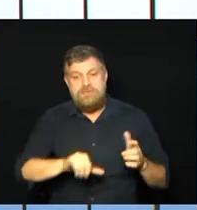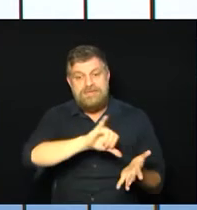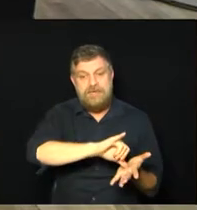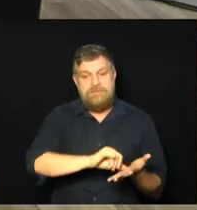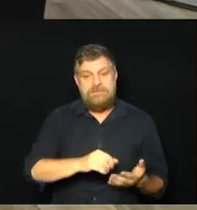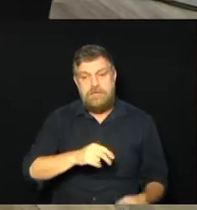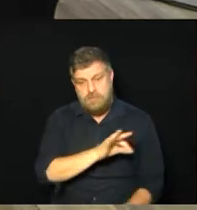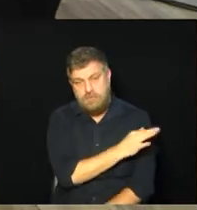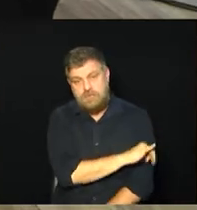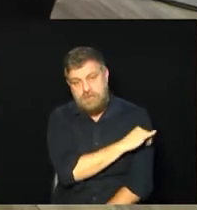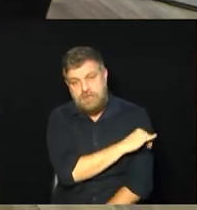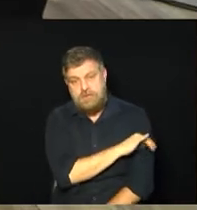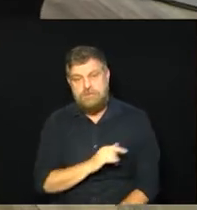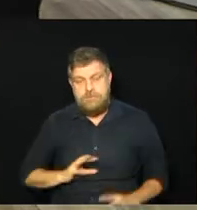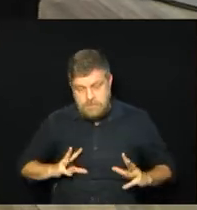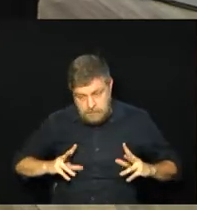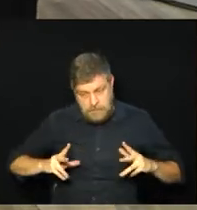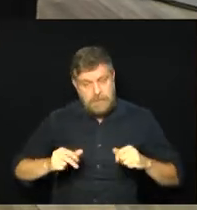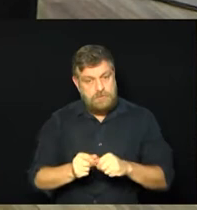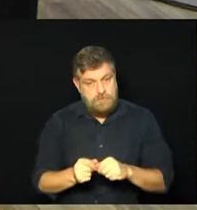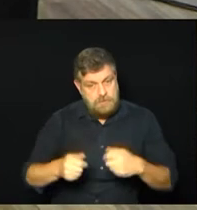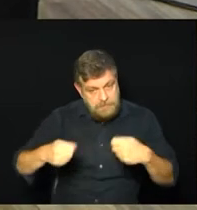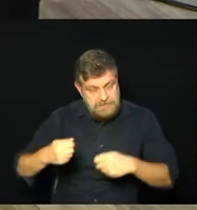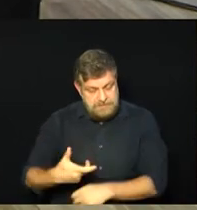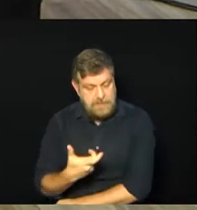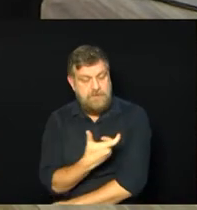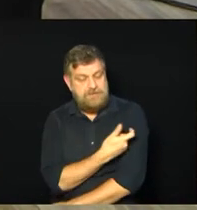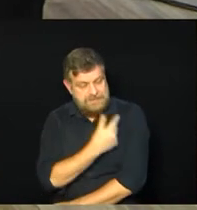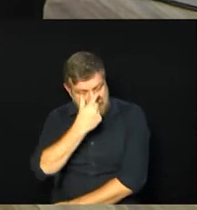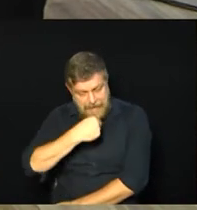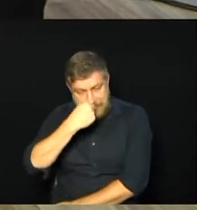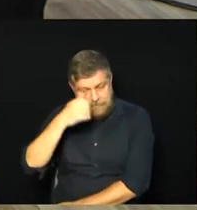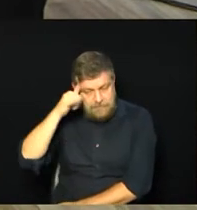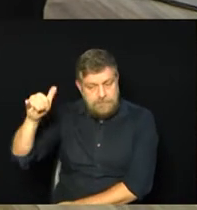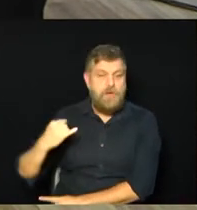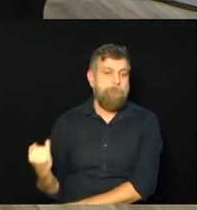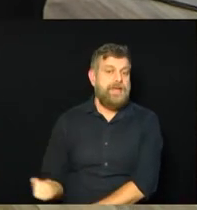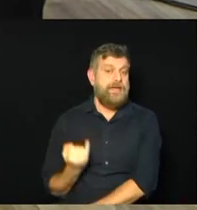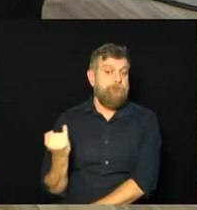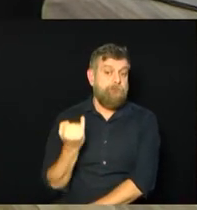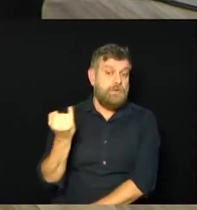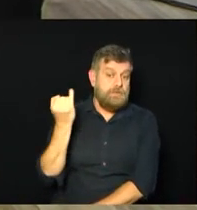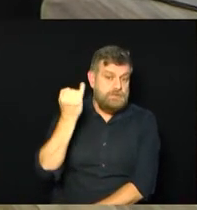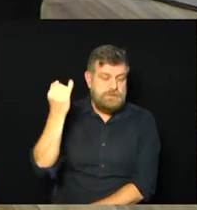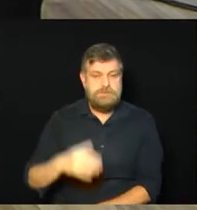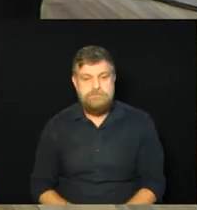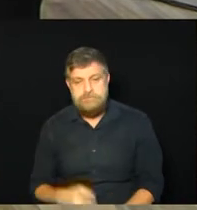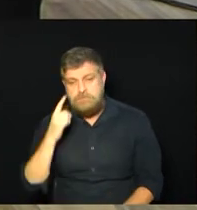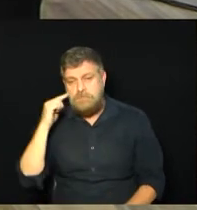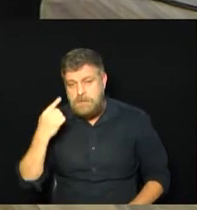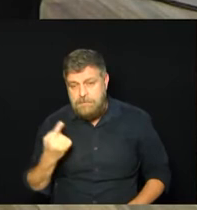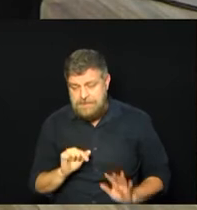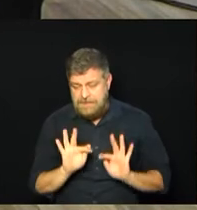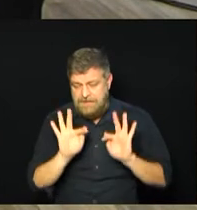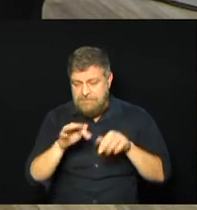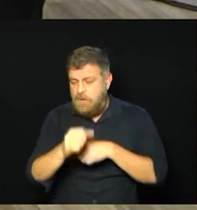fluminense. Isso serve para todo mundo. Vacina contra a gripe também é importantíssima. Mirna Abreu, fim de